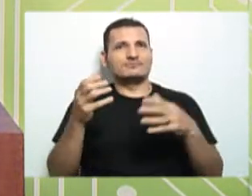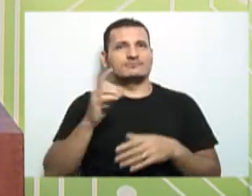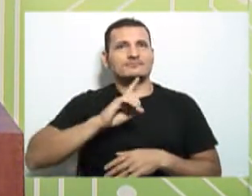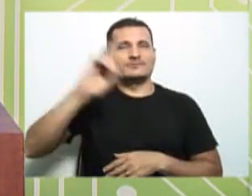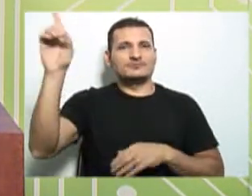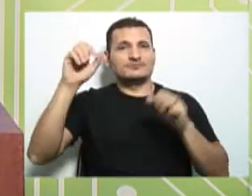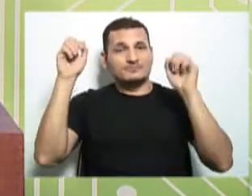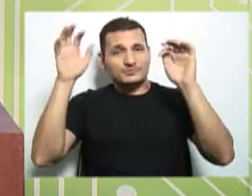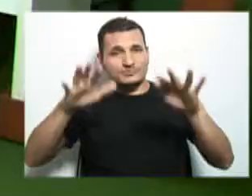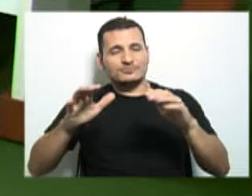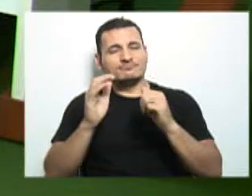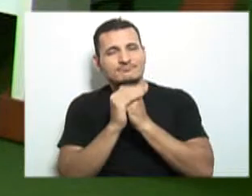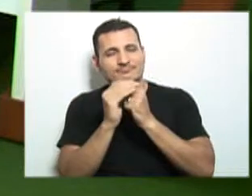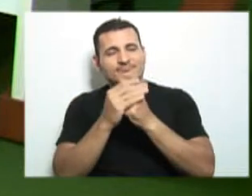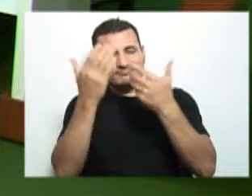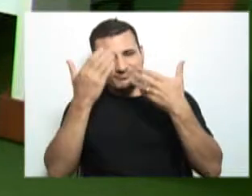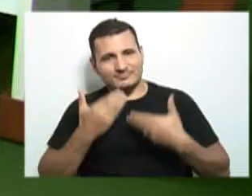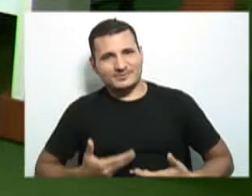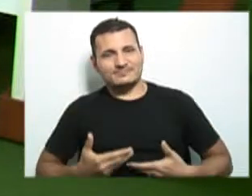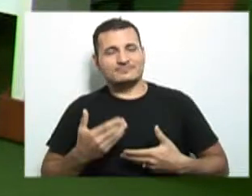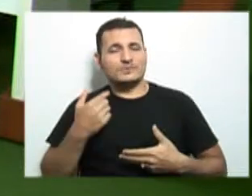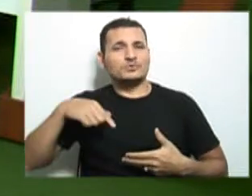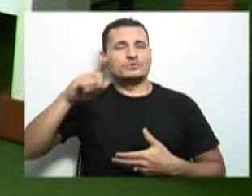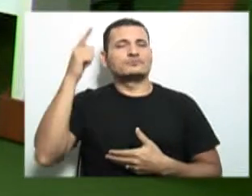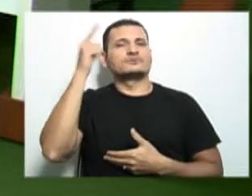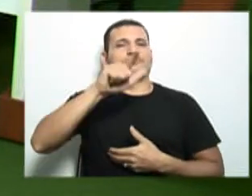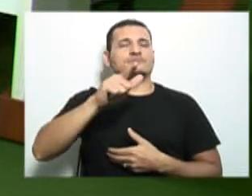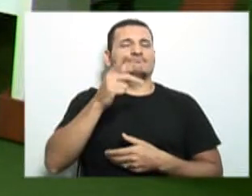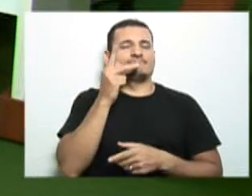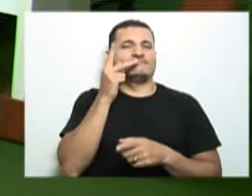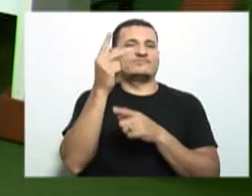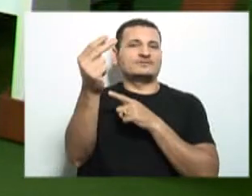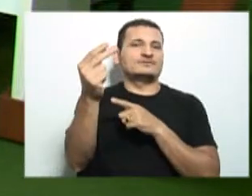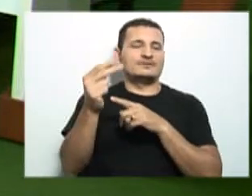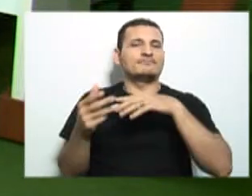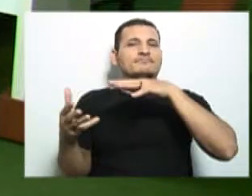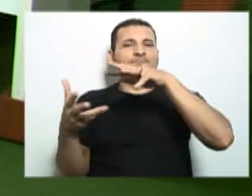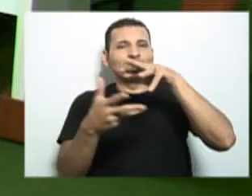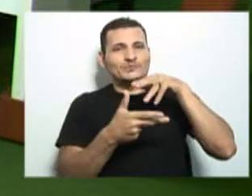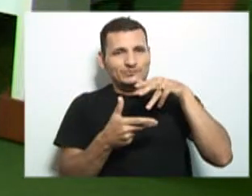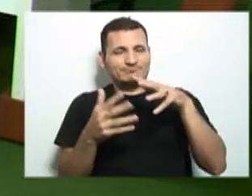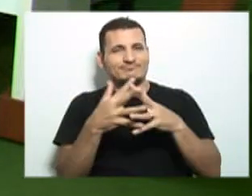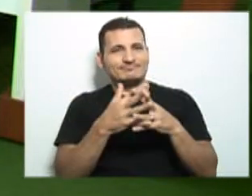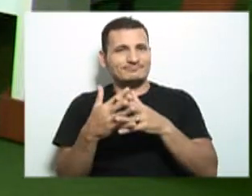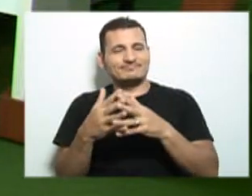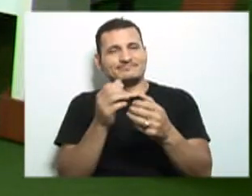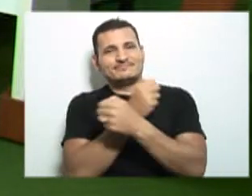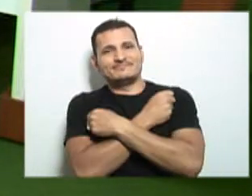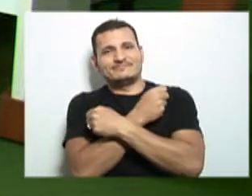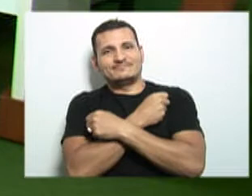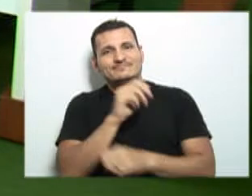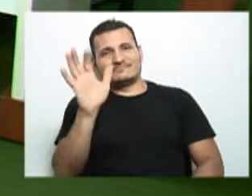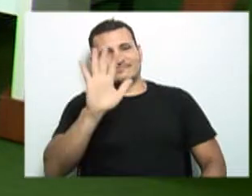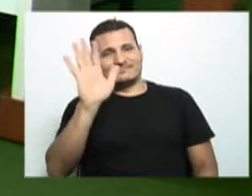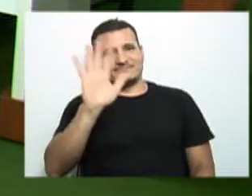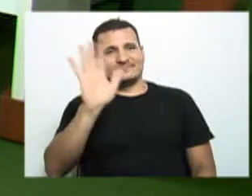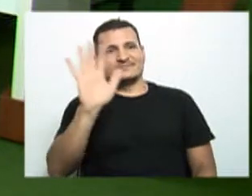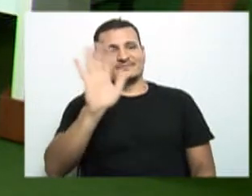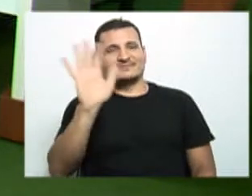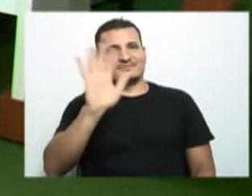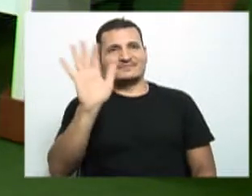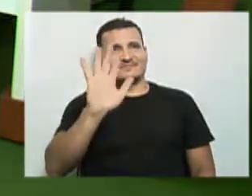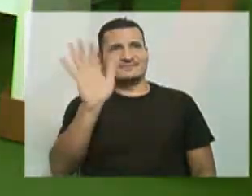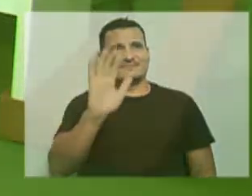abençoe. Ore por mim e que a gente consiga vencer nesse mundo tão conflitante. Um abraço. Fique com Deus. Tchau.